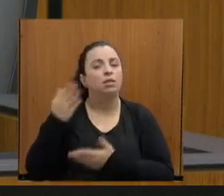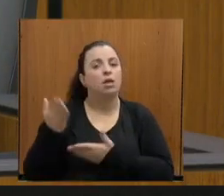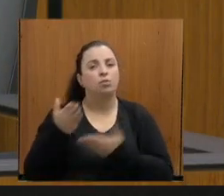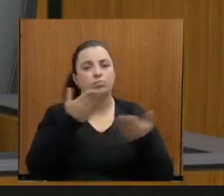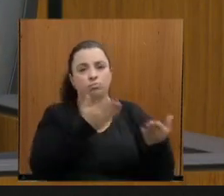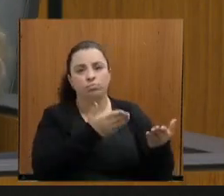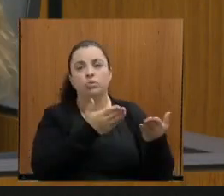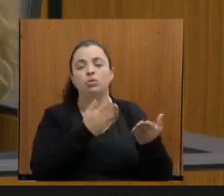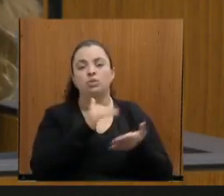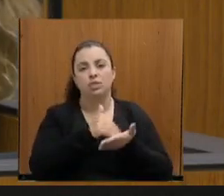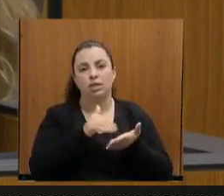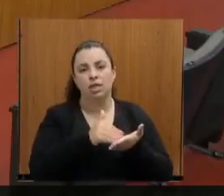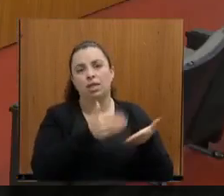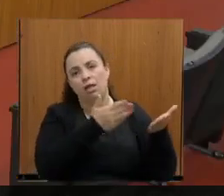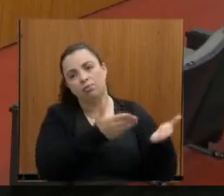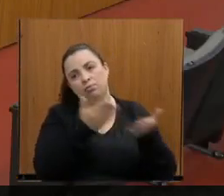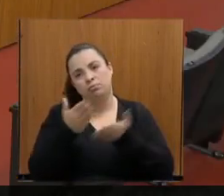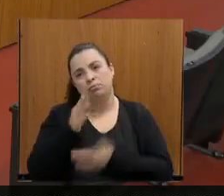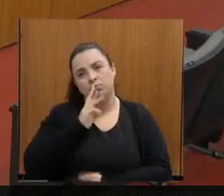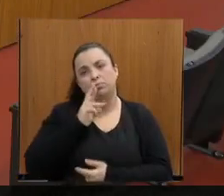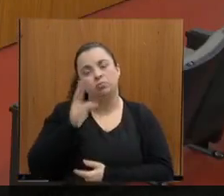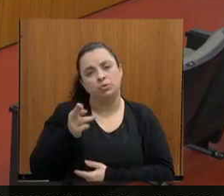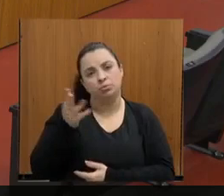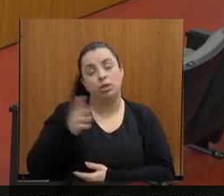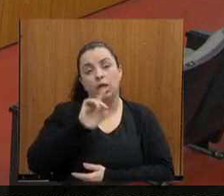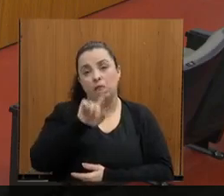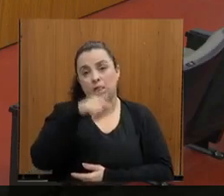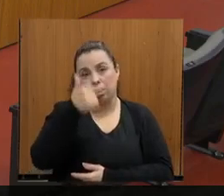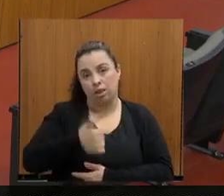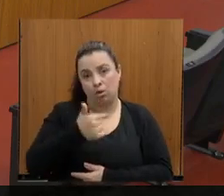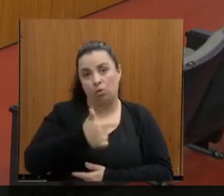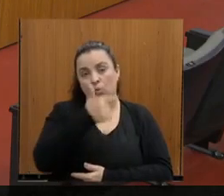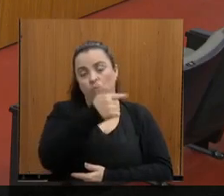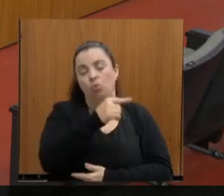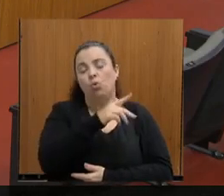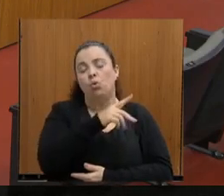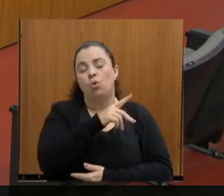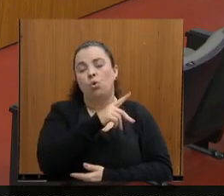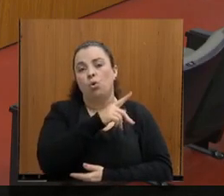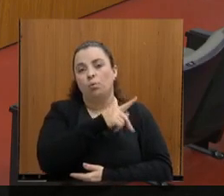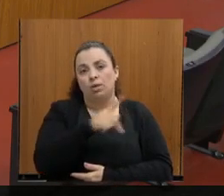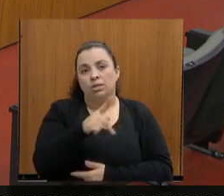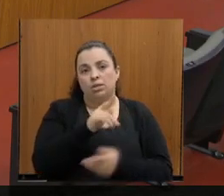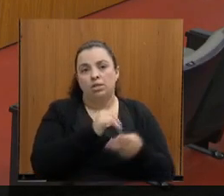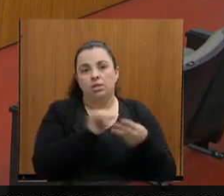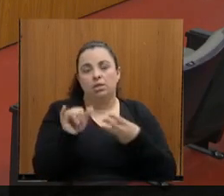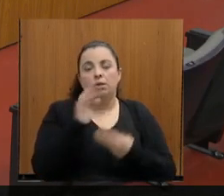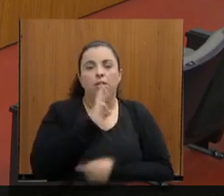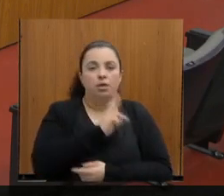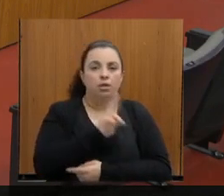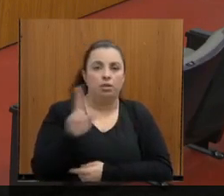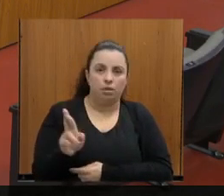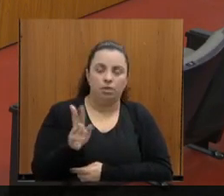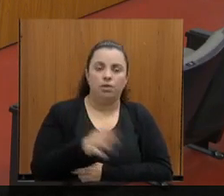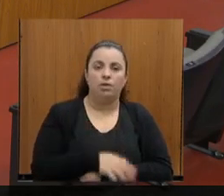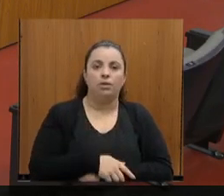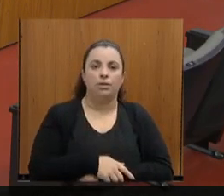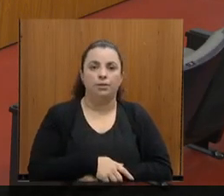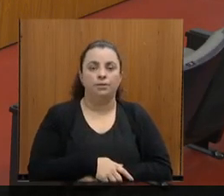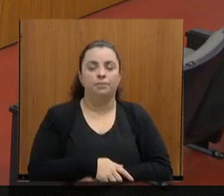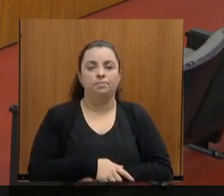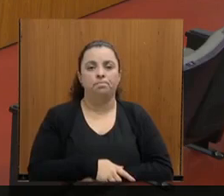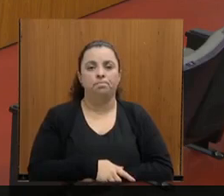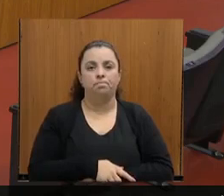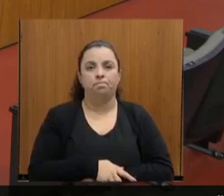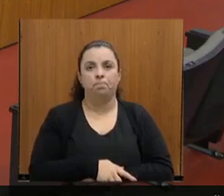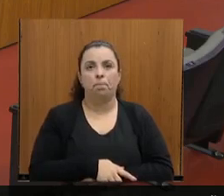a palavra nesse o secretário Fernando passado e depois passarei aí à o presidente da Cemig também